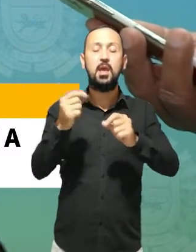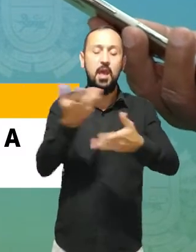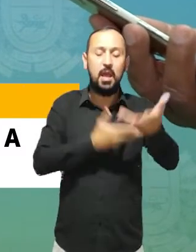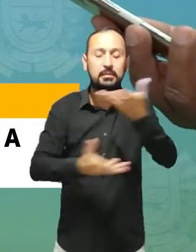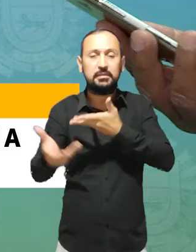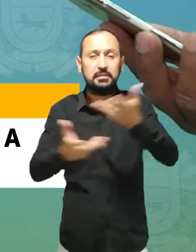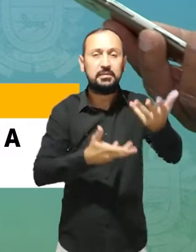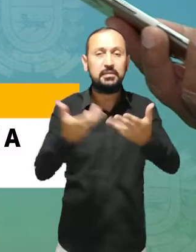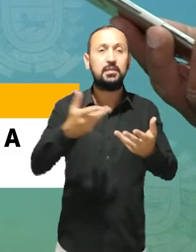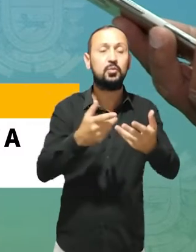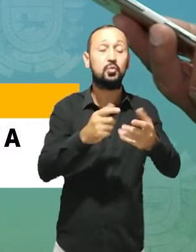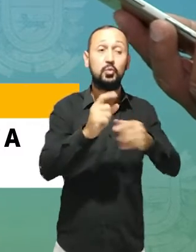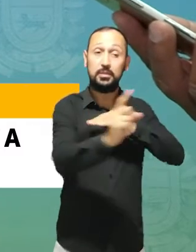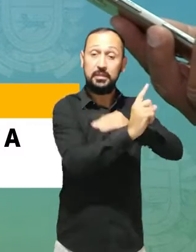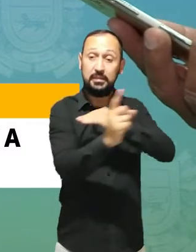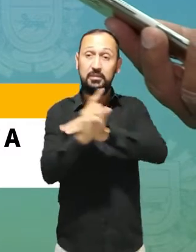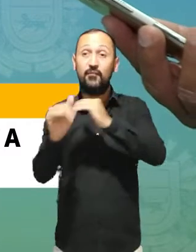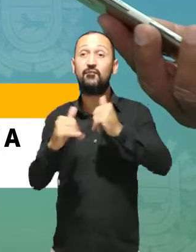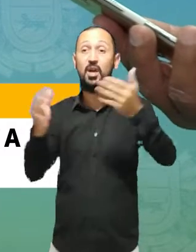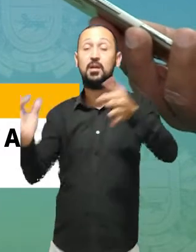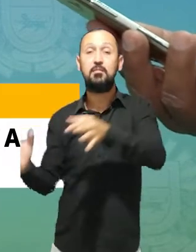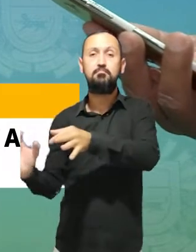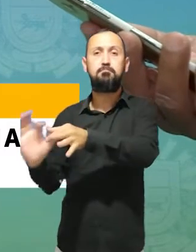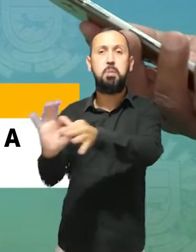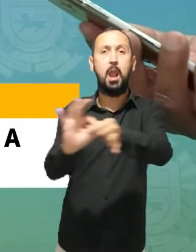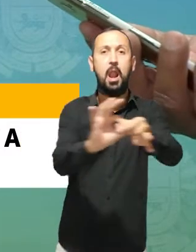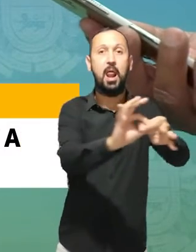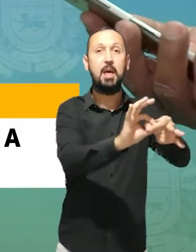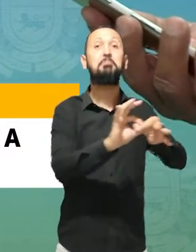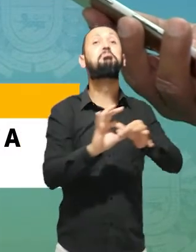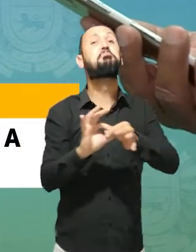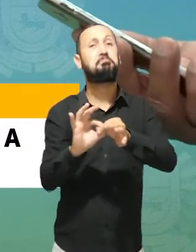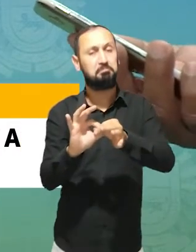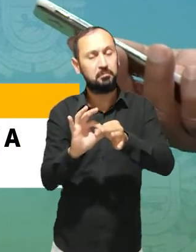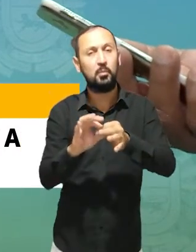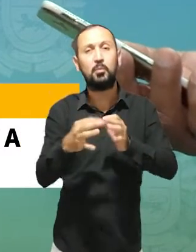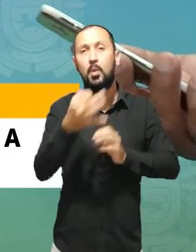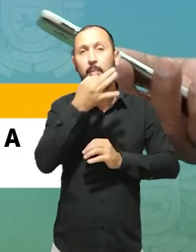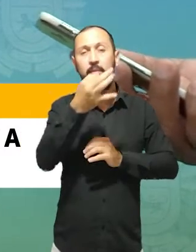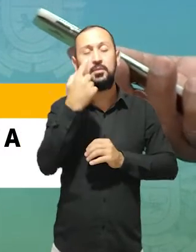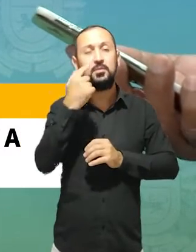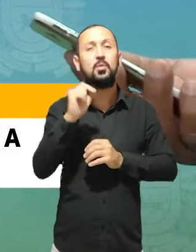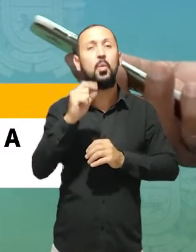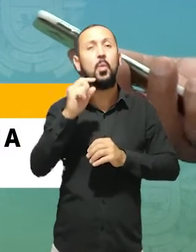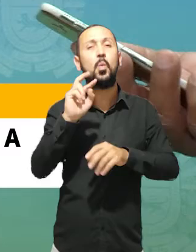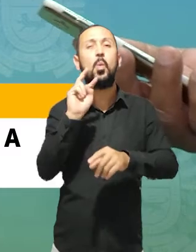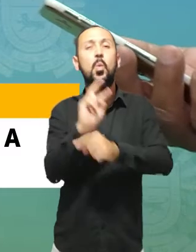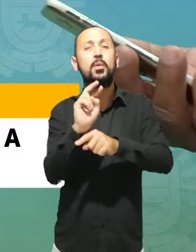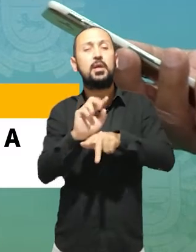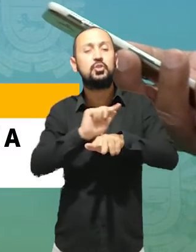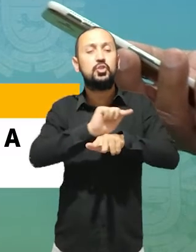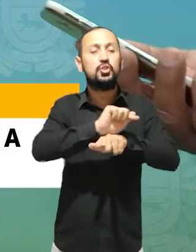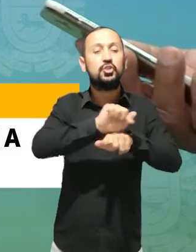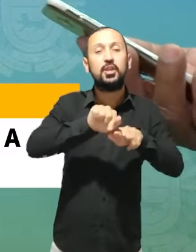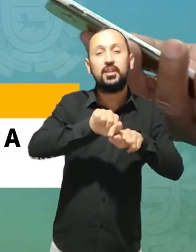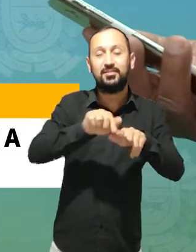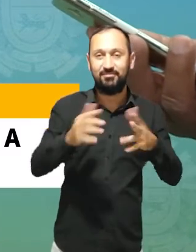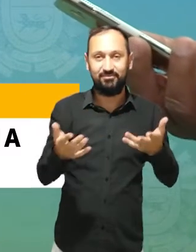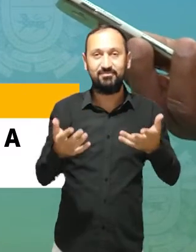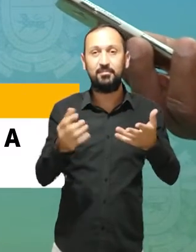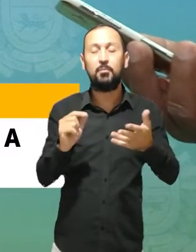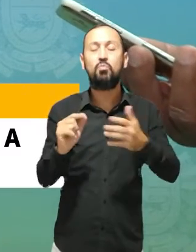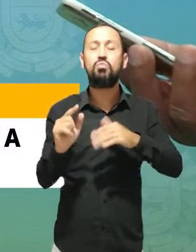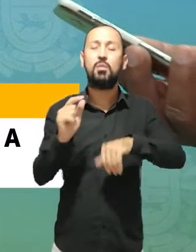é articulação da rede a efetivação dos serviços de forma alinhada com o olhar de gênero com a